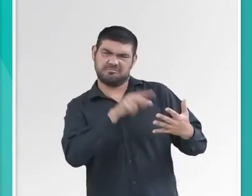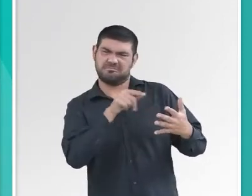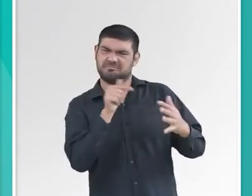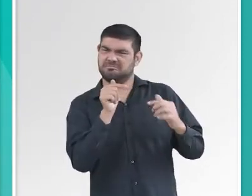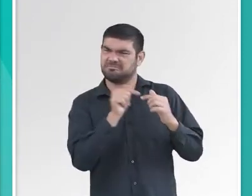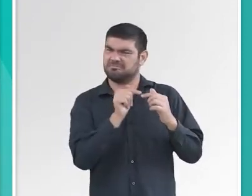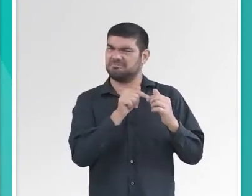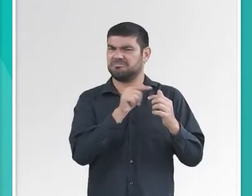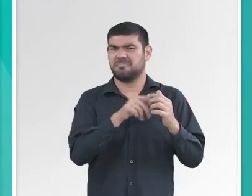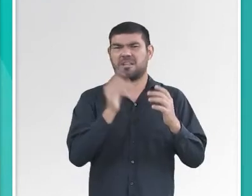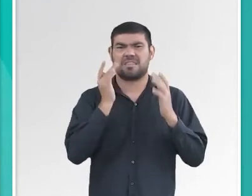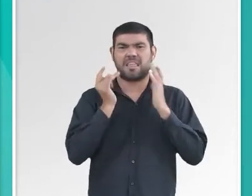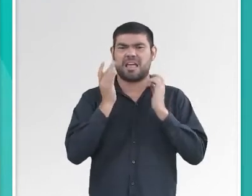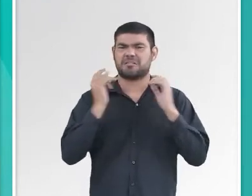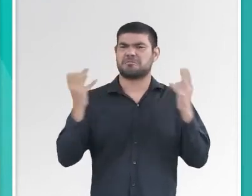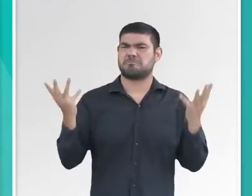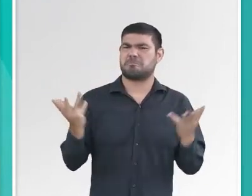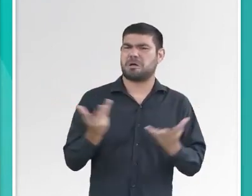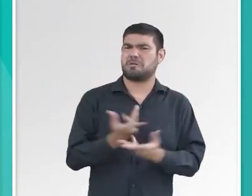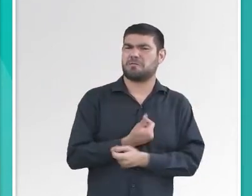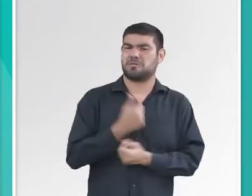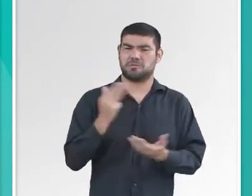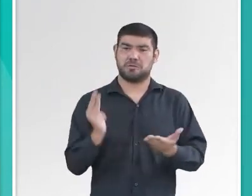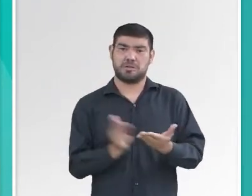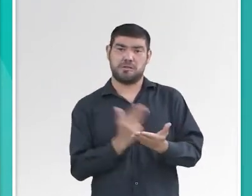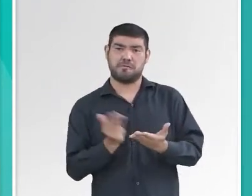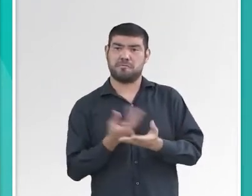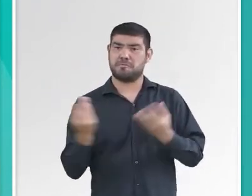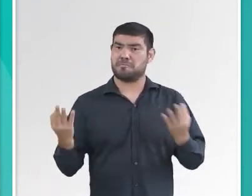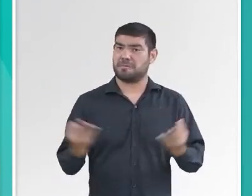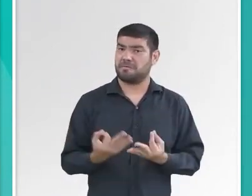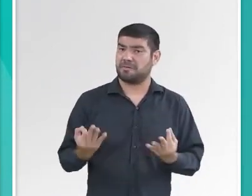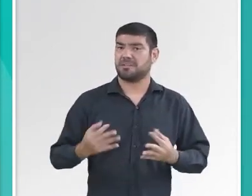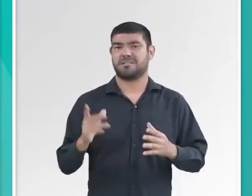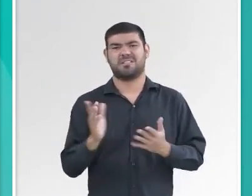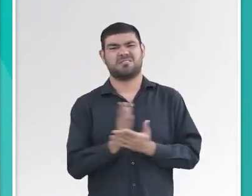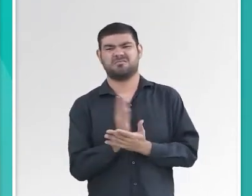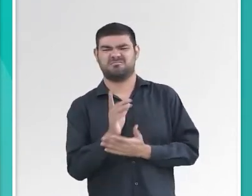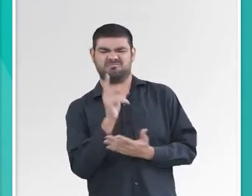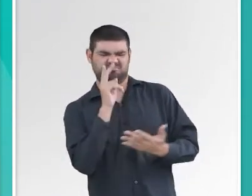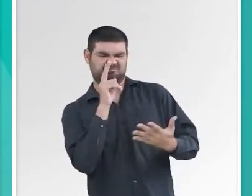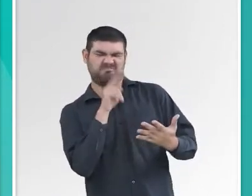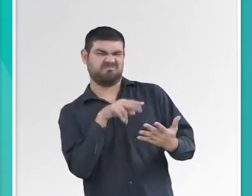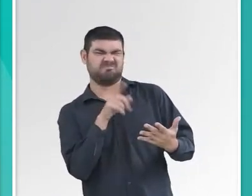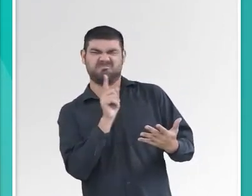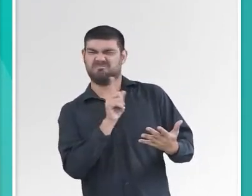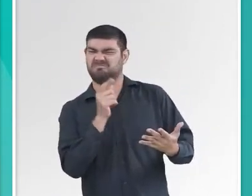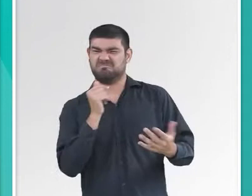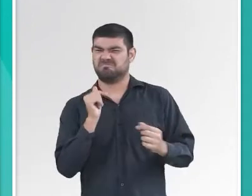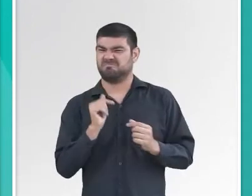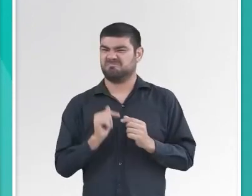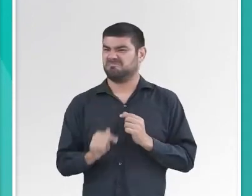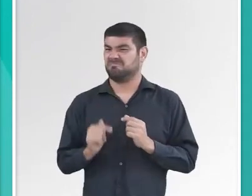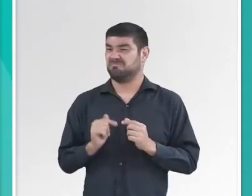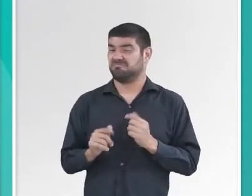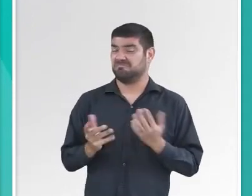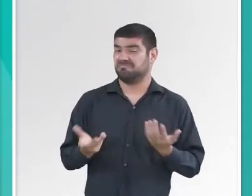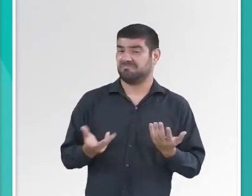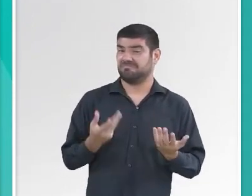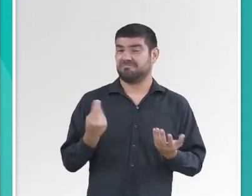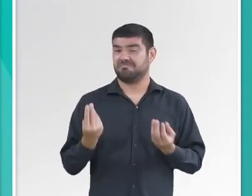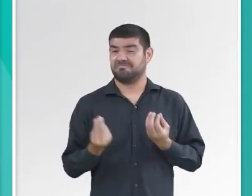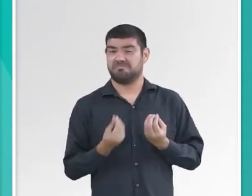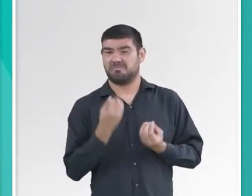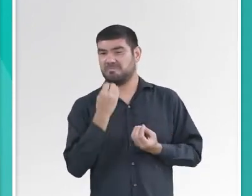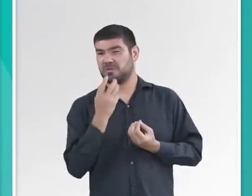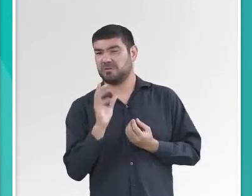peça teatral maravilhosa, aquele livro perfeito, e tem outras pessoas que não vão gostar, né? Que não vão apreciar